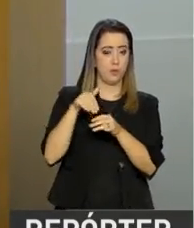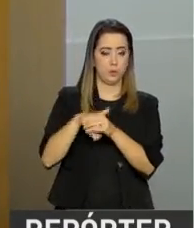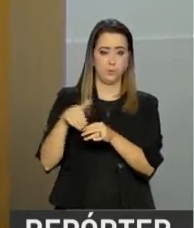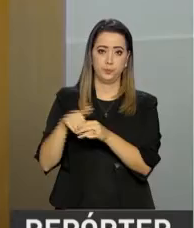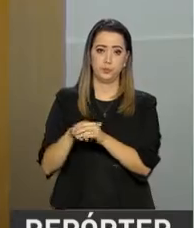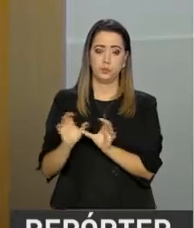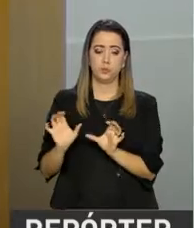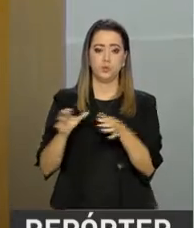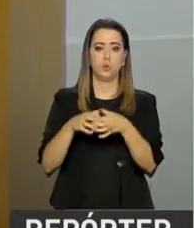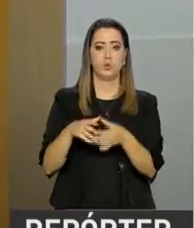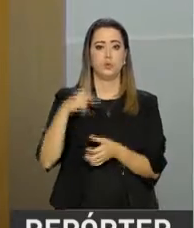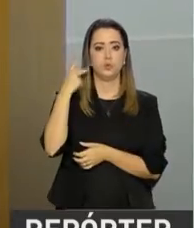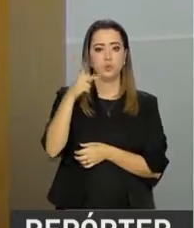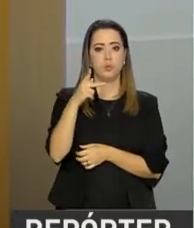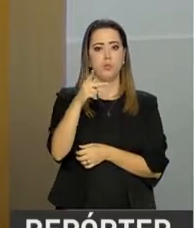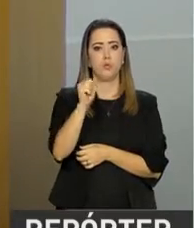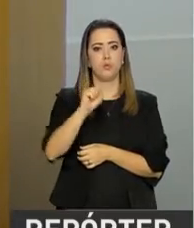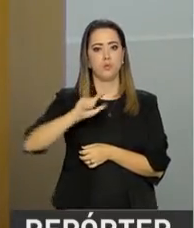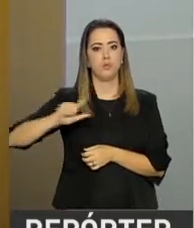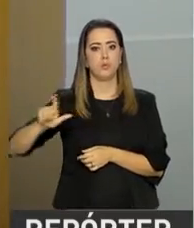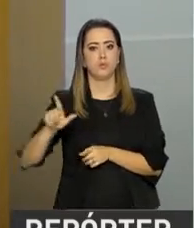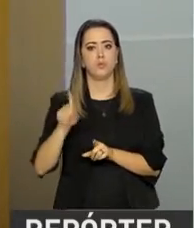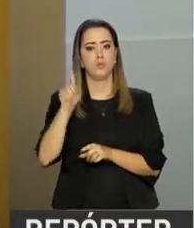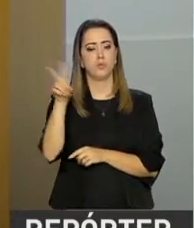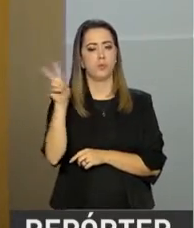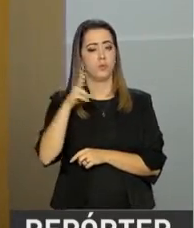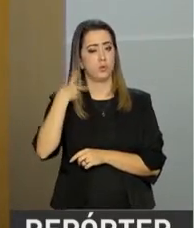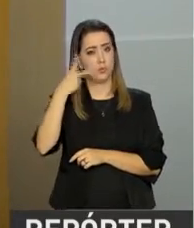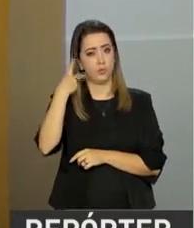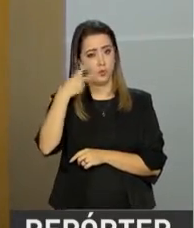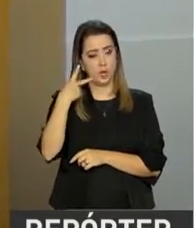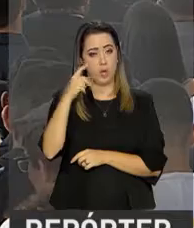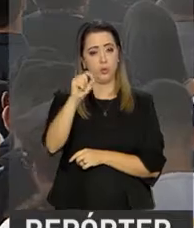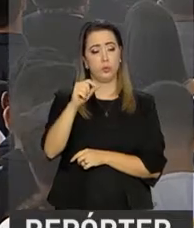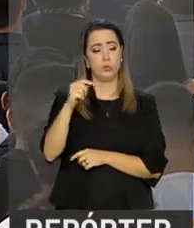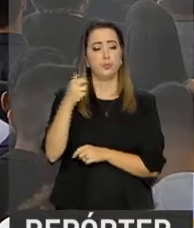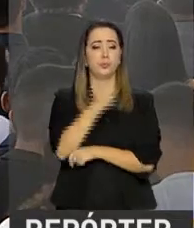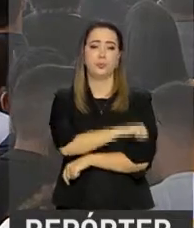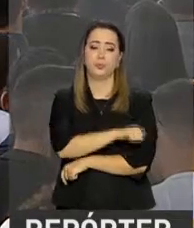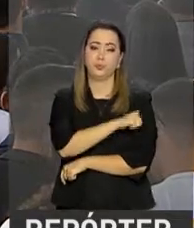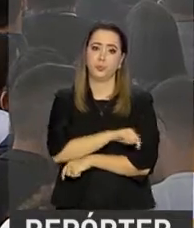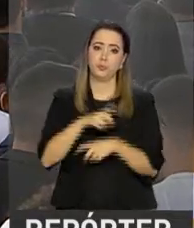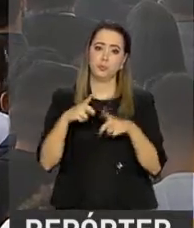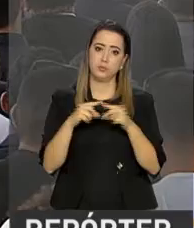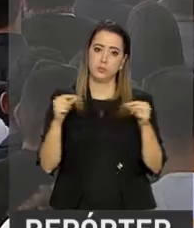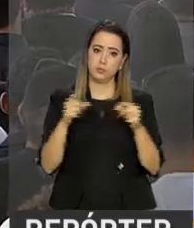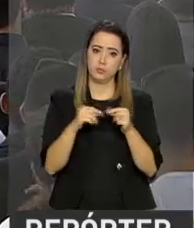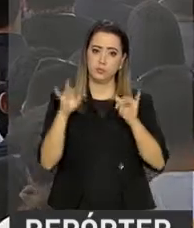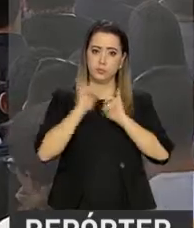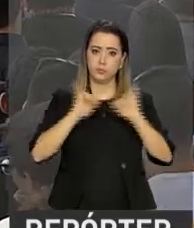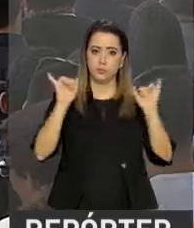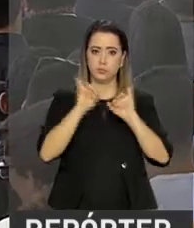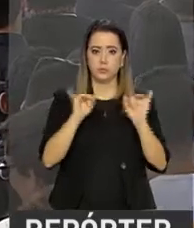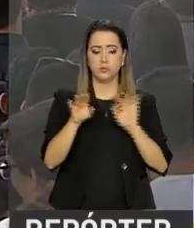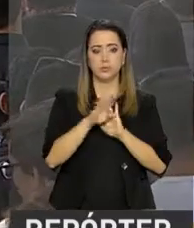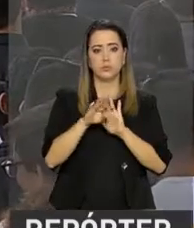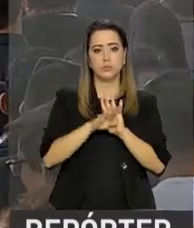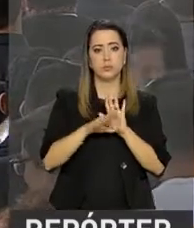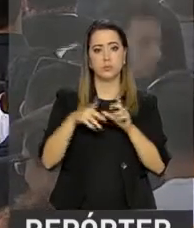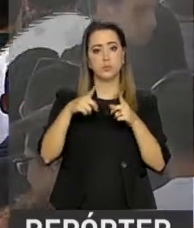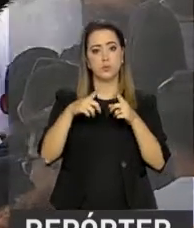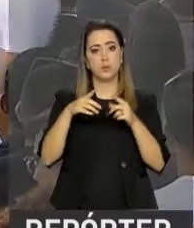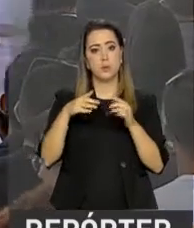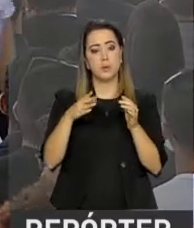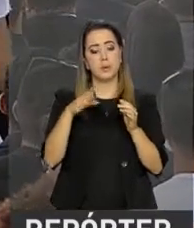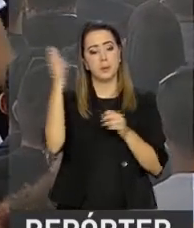PSOL e cumpriu o primeiro mandato como vereadora na cidade do Rio de Janeiro. Em Brasília, durante o lançamento do programa Brasil